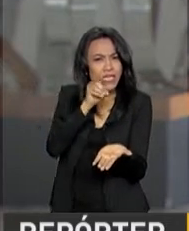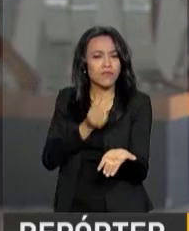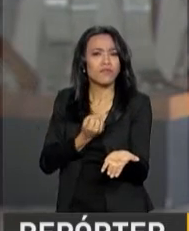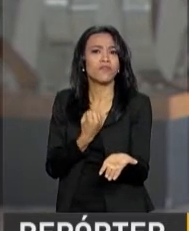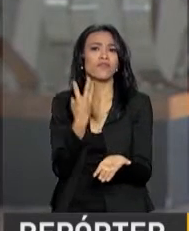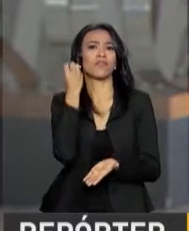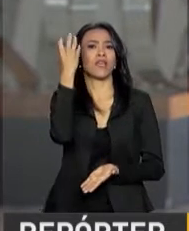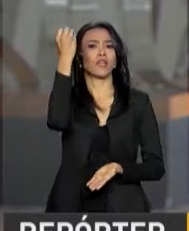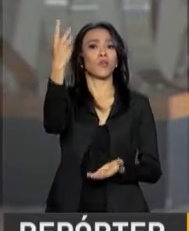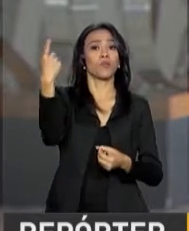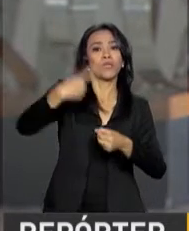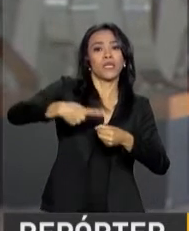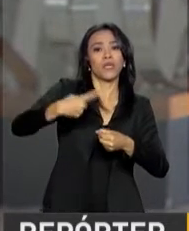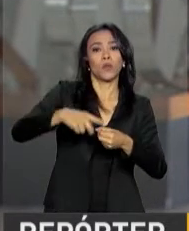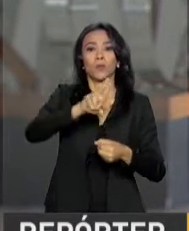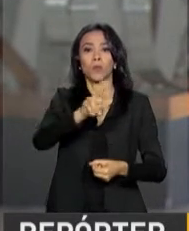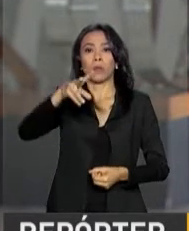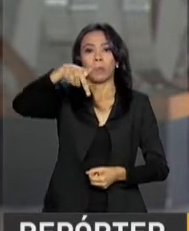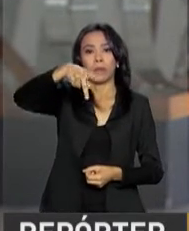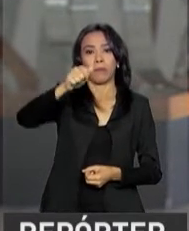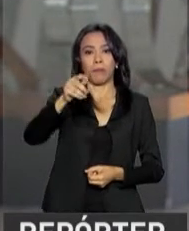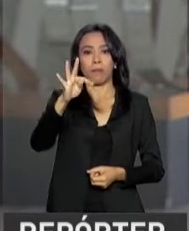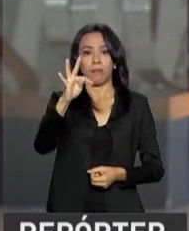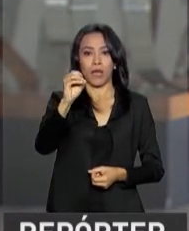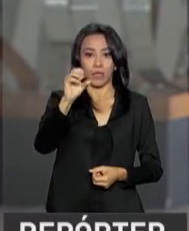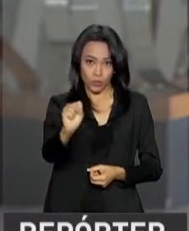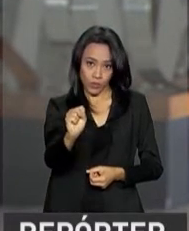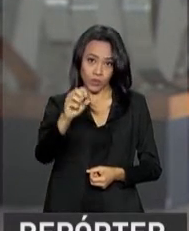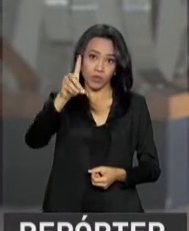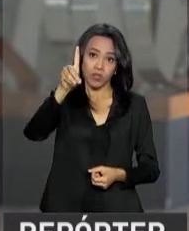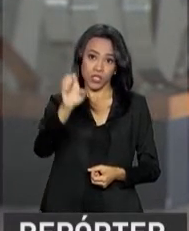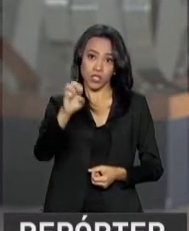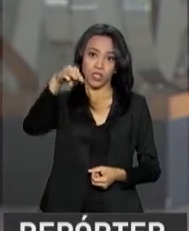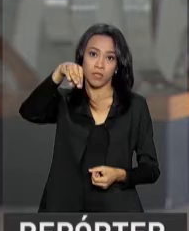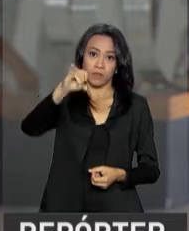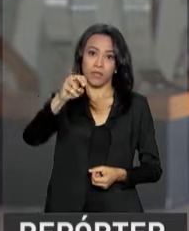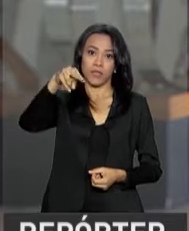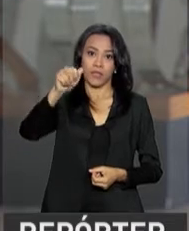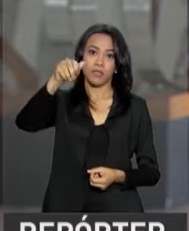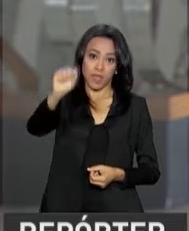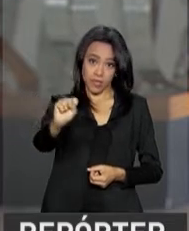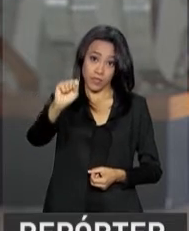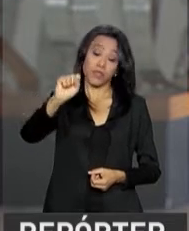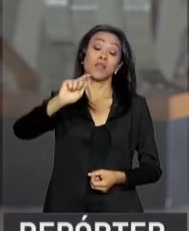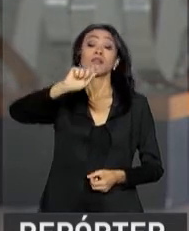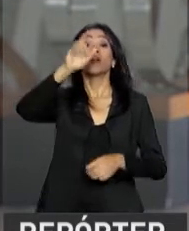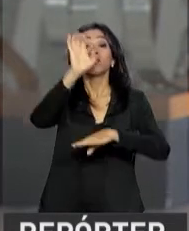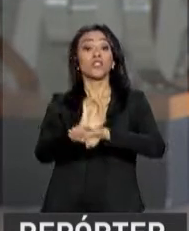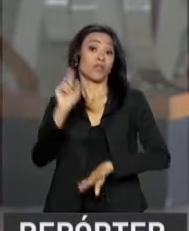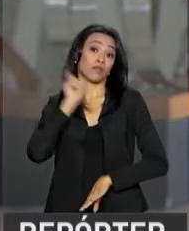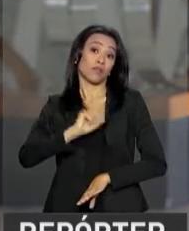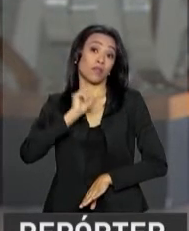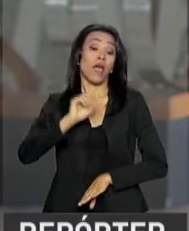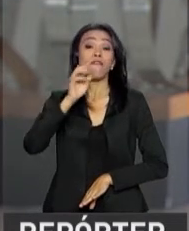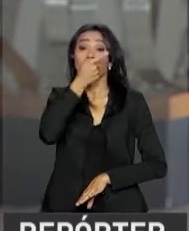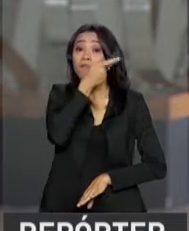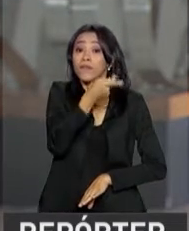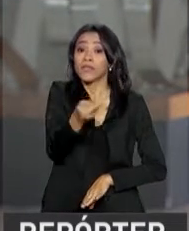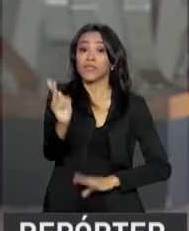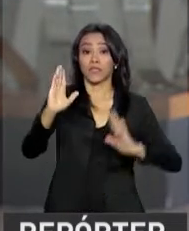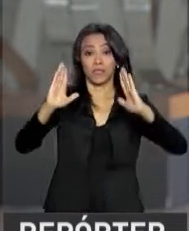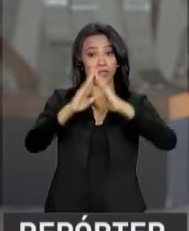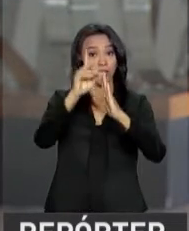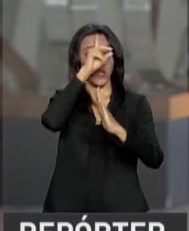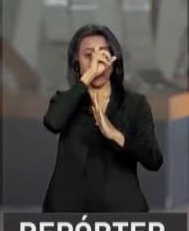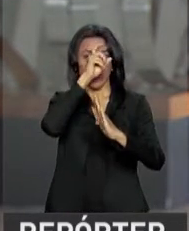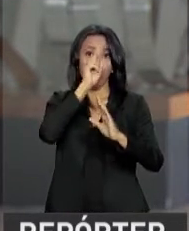para Patos de Minas. Lá, ele faz uma visita ao Hospital São Lucas e depois segue para uma cerimônia